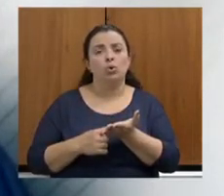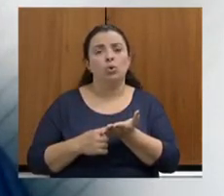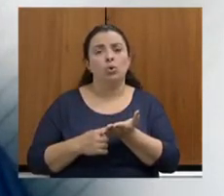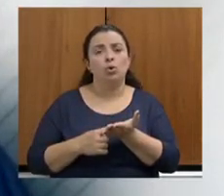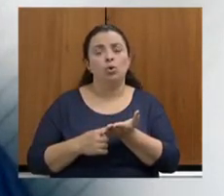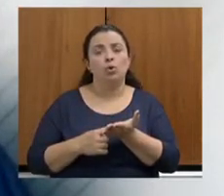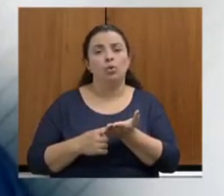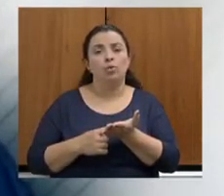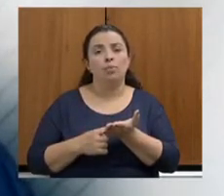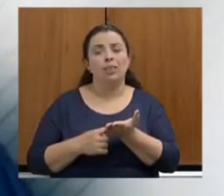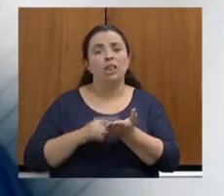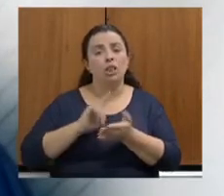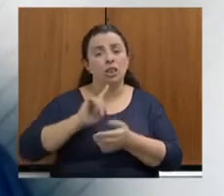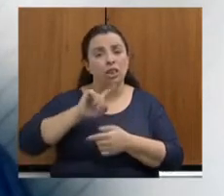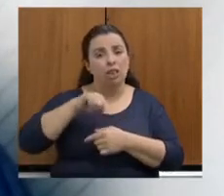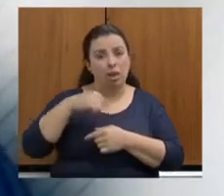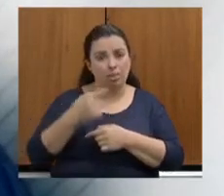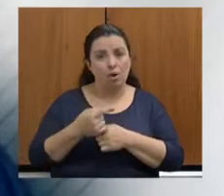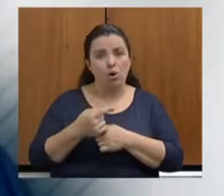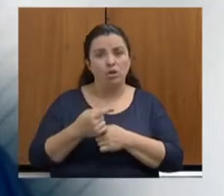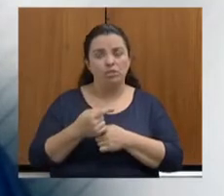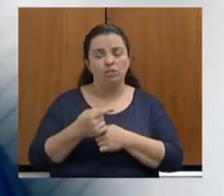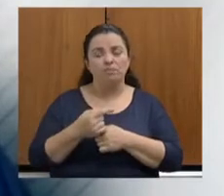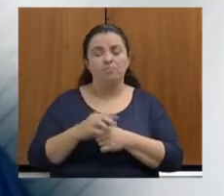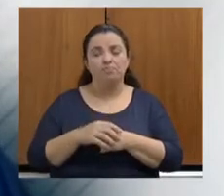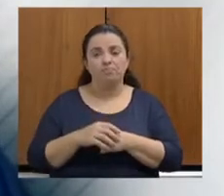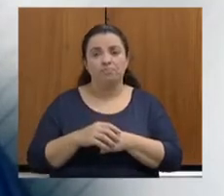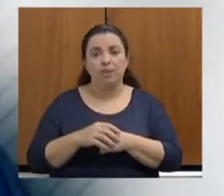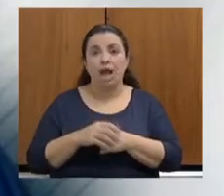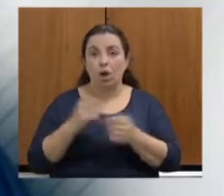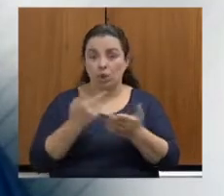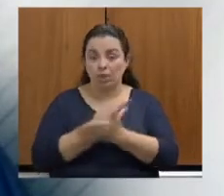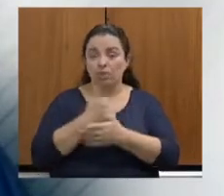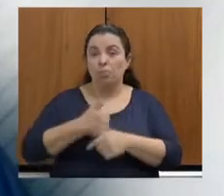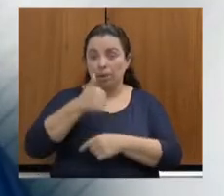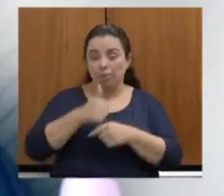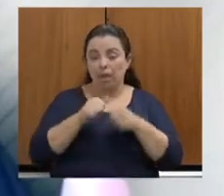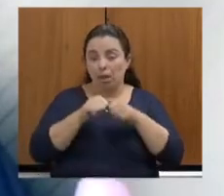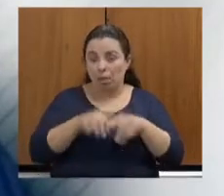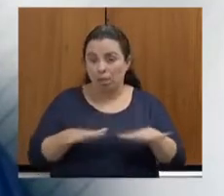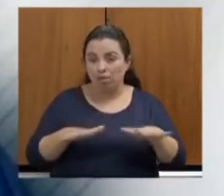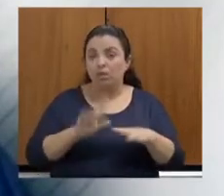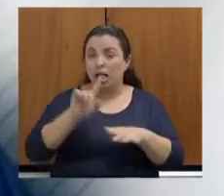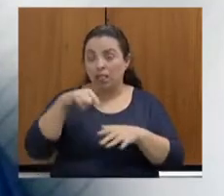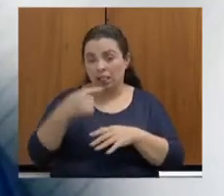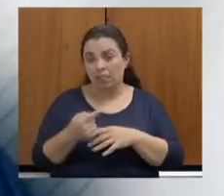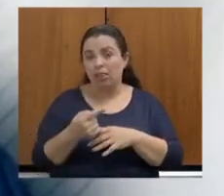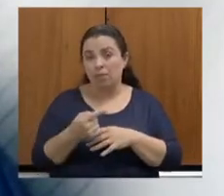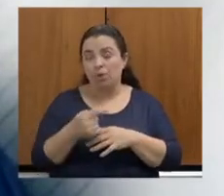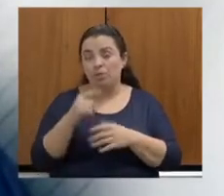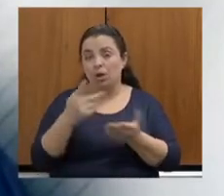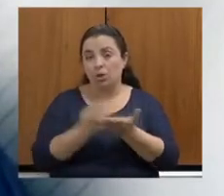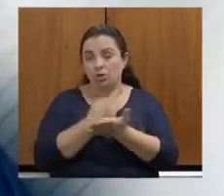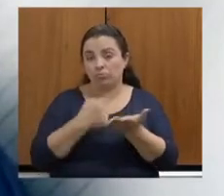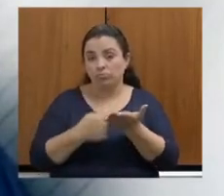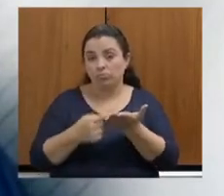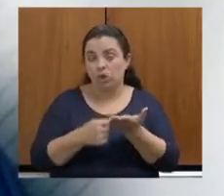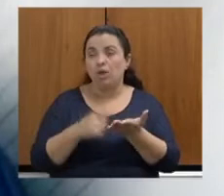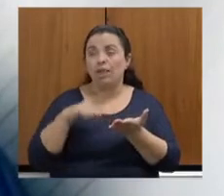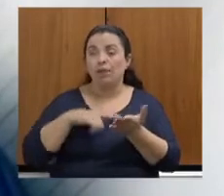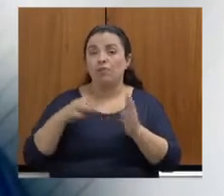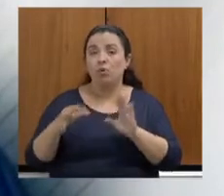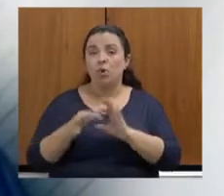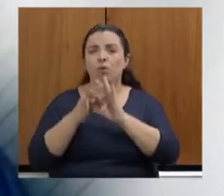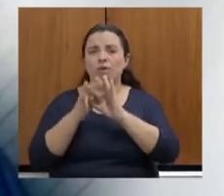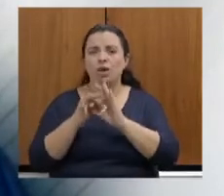tragédia em que União estado de Minas Gerais e estado do Espírito Santo Esse é um